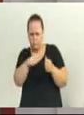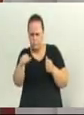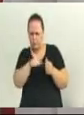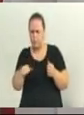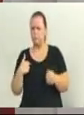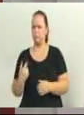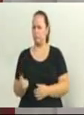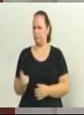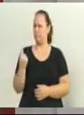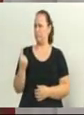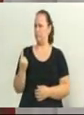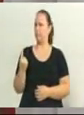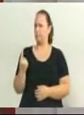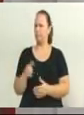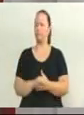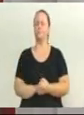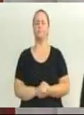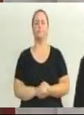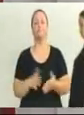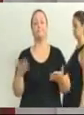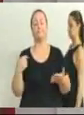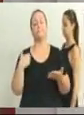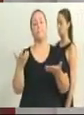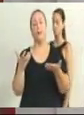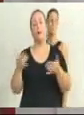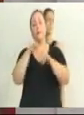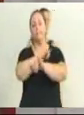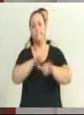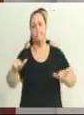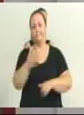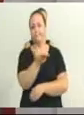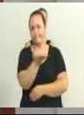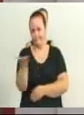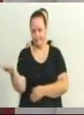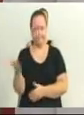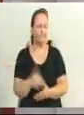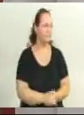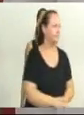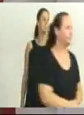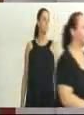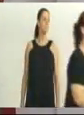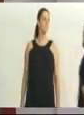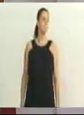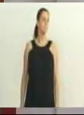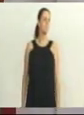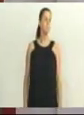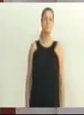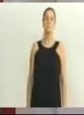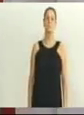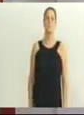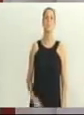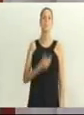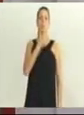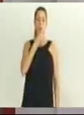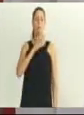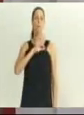Então, eu quero aqui dizer aos senhores que, infelizmente, é o que vive. O TID é um agente de